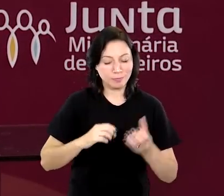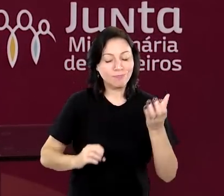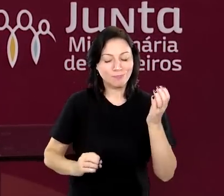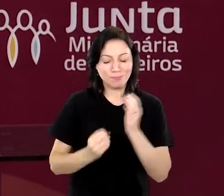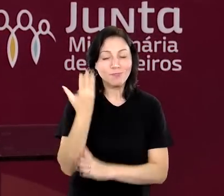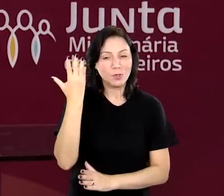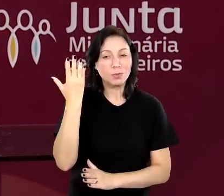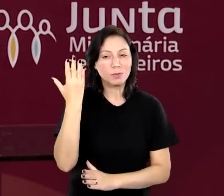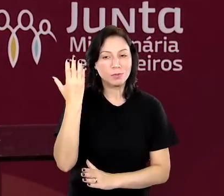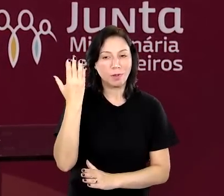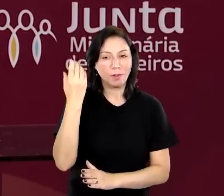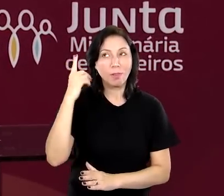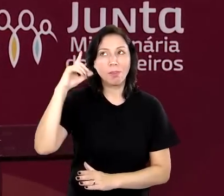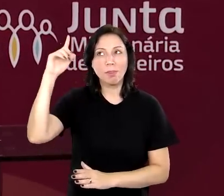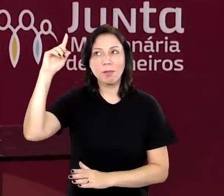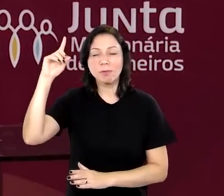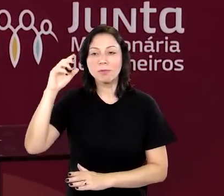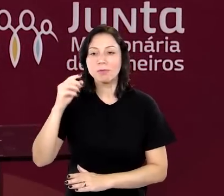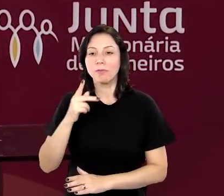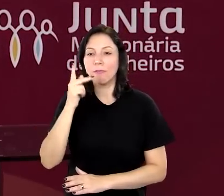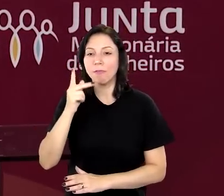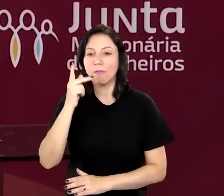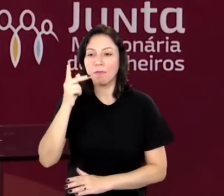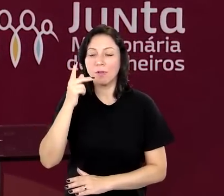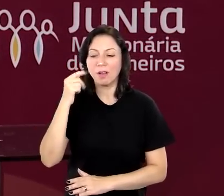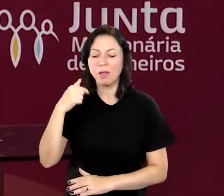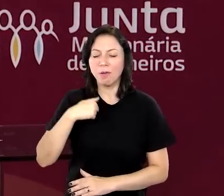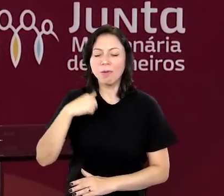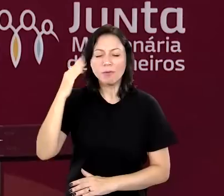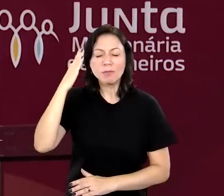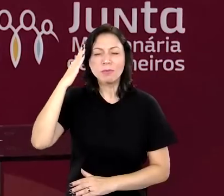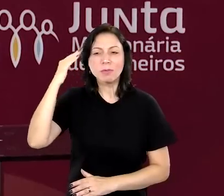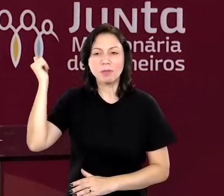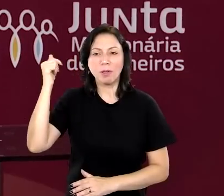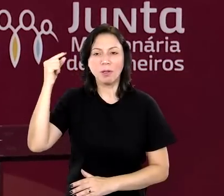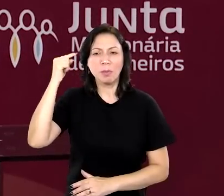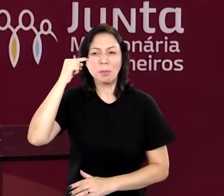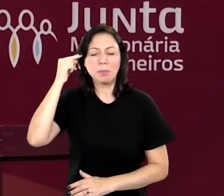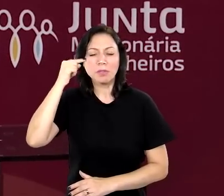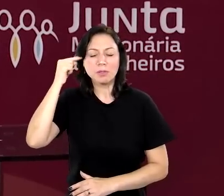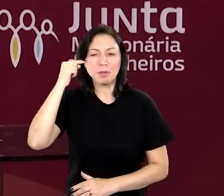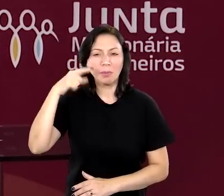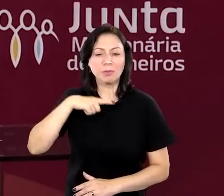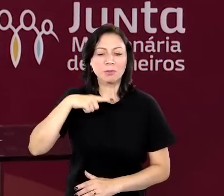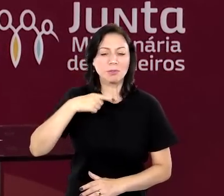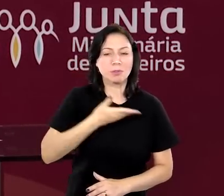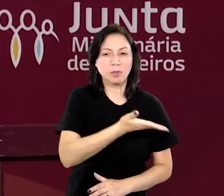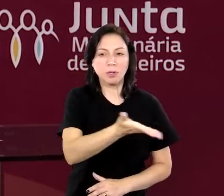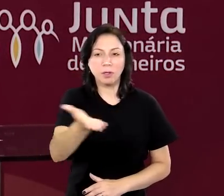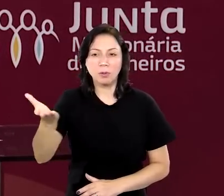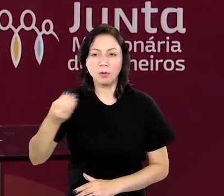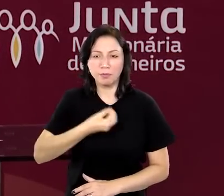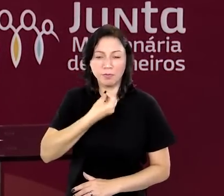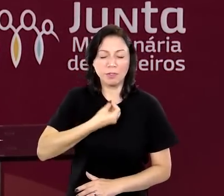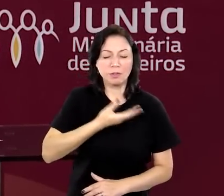Eu é que sei que pensamentos têm a vosso respeito. Pensamentos de paz e não de mal, para vos dar o fim